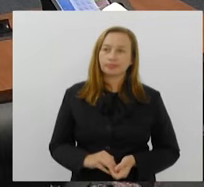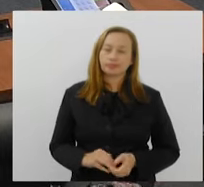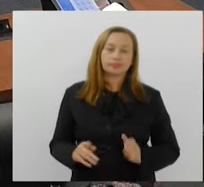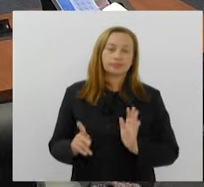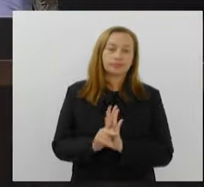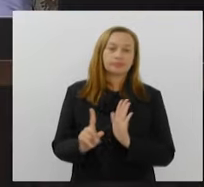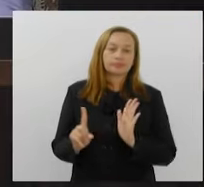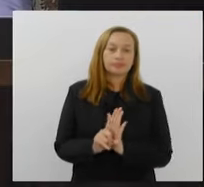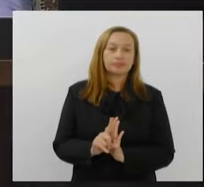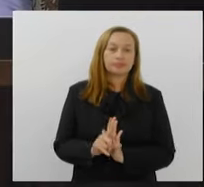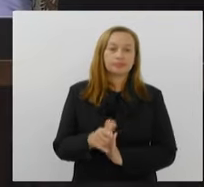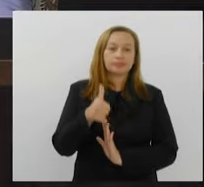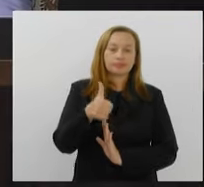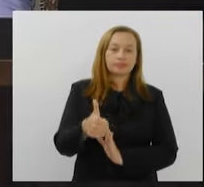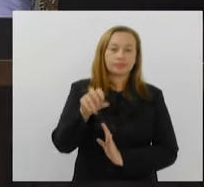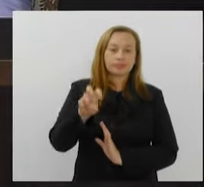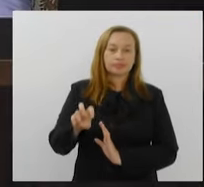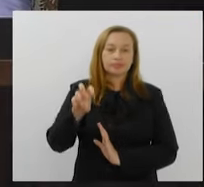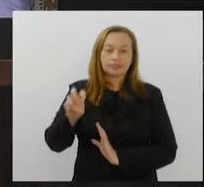Projeto de lei número